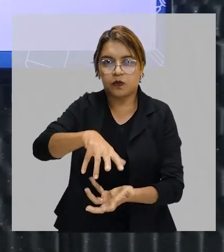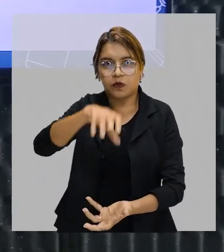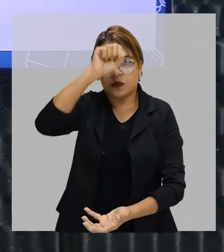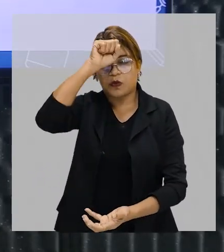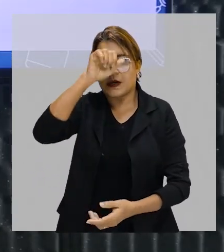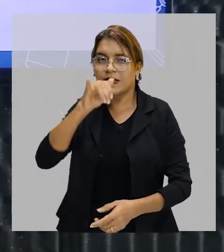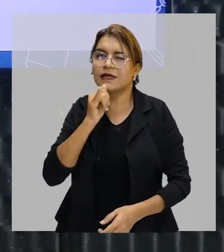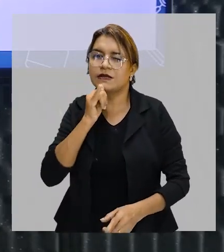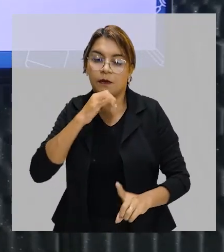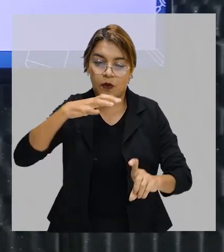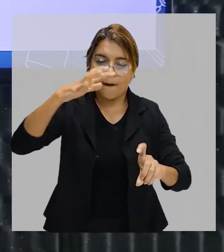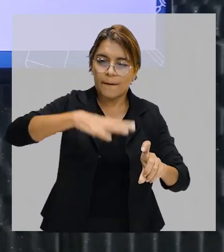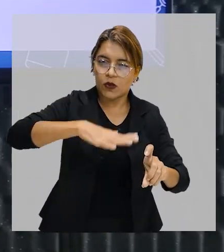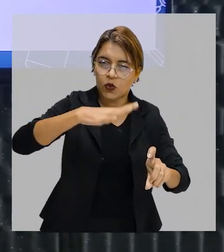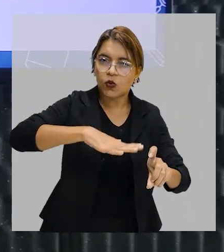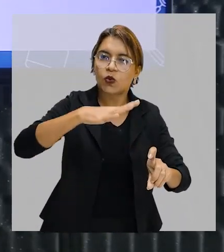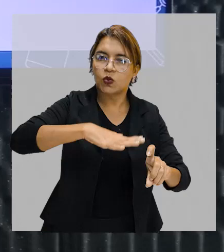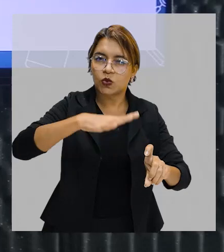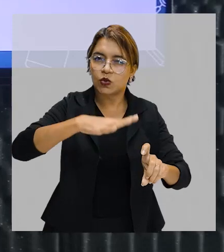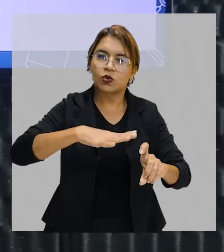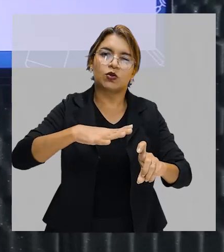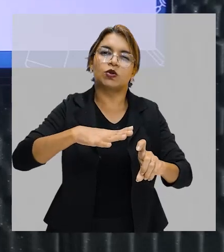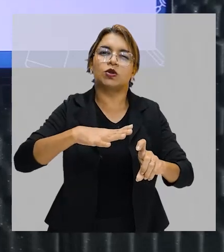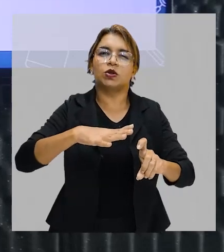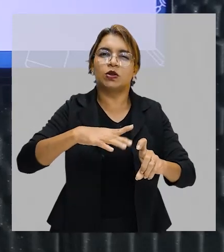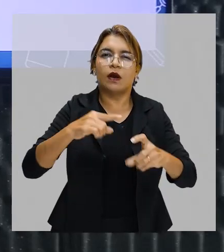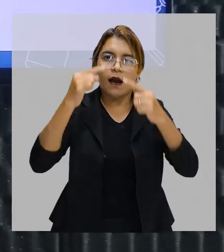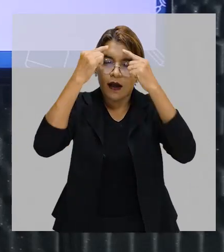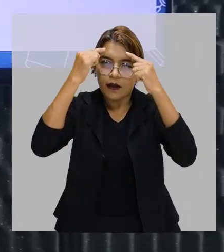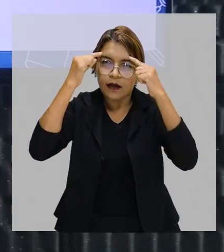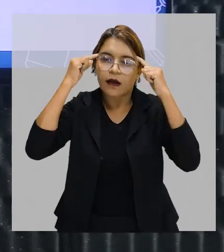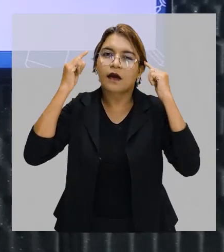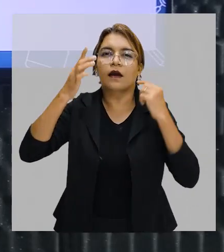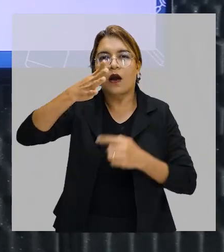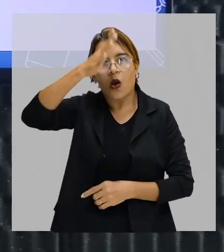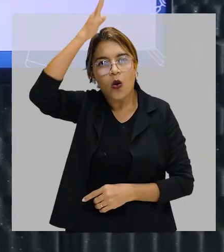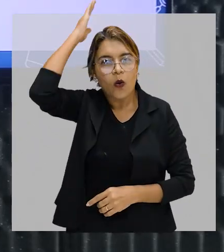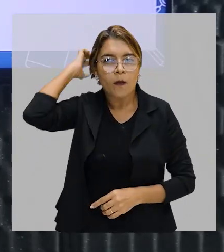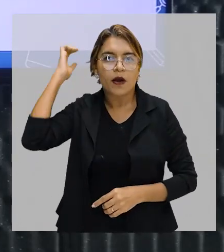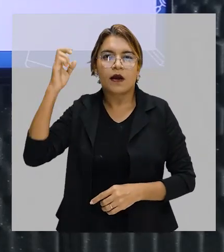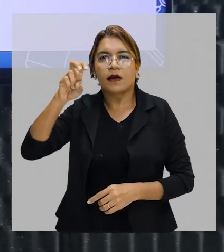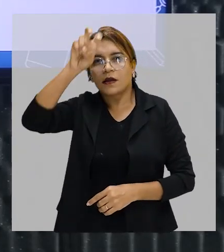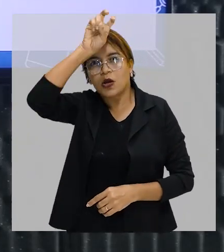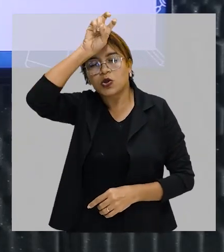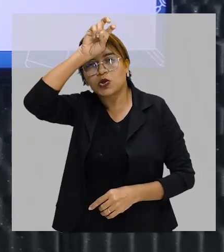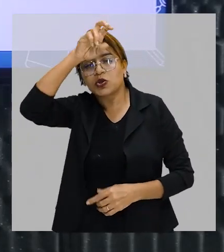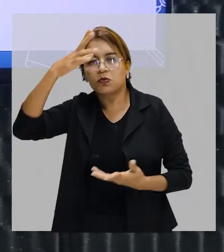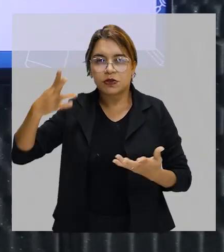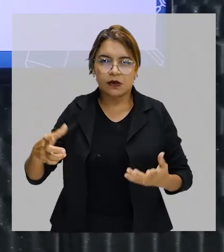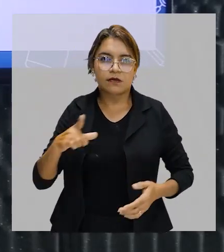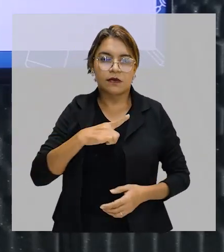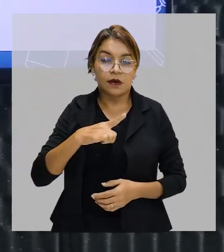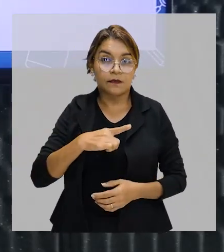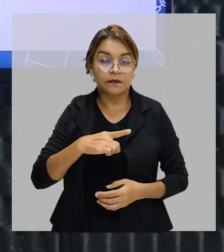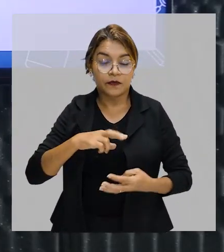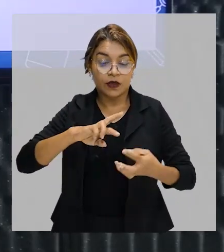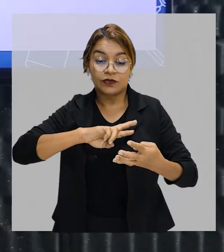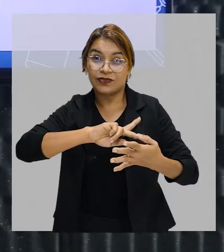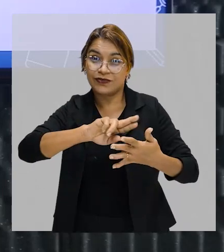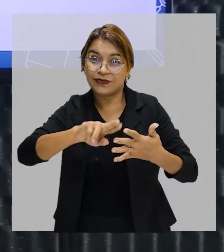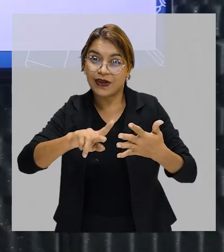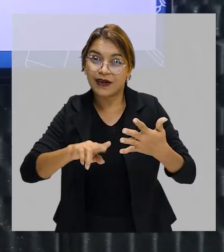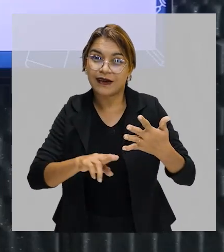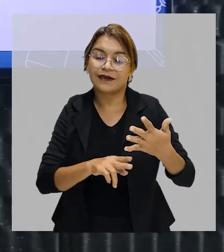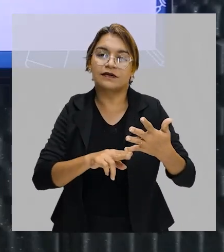mitologia. Tem muita gente que gosta de mitologia grega, mitologia romana, mitologia egípcia, não é isso? Então, as diferentes mitologias,